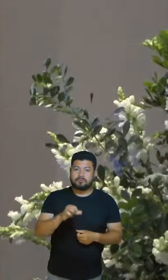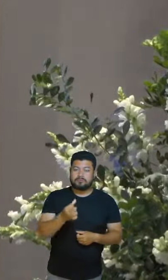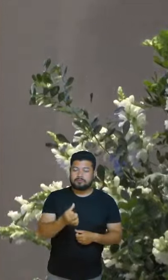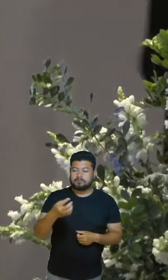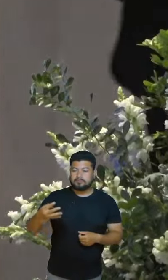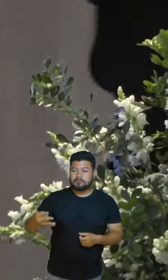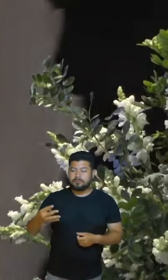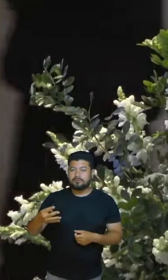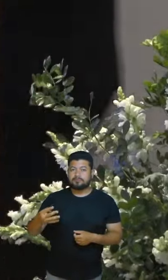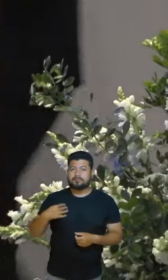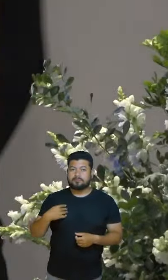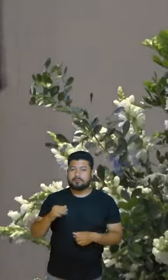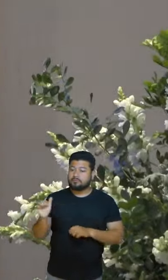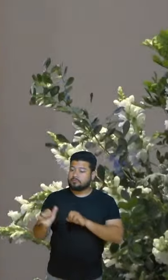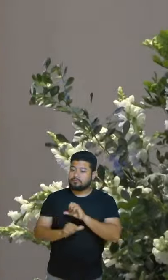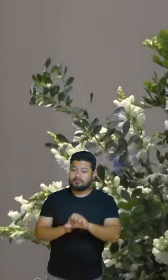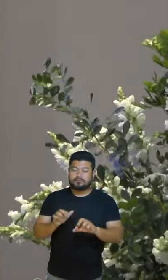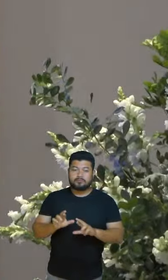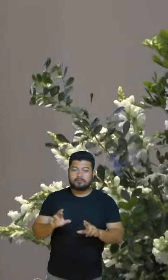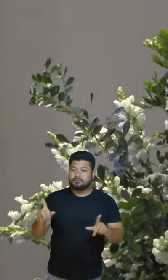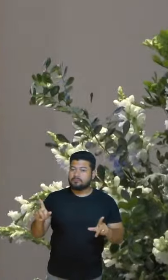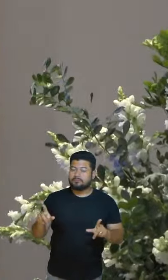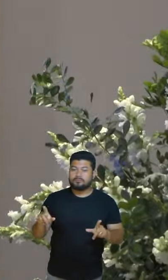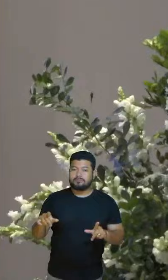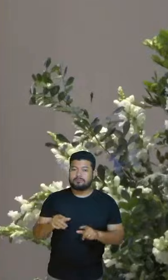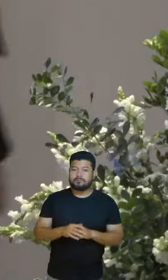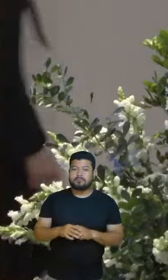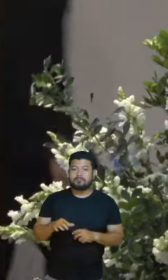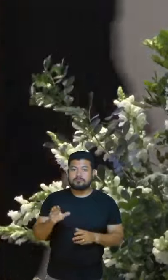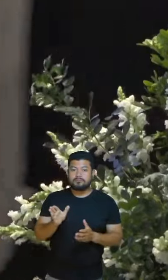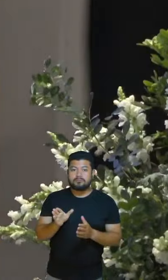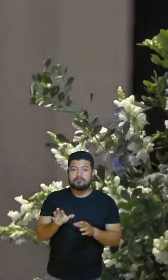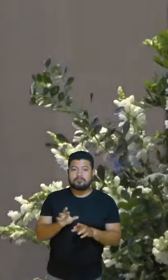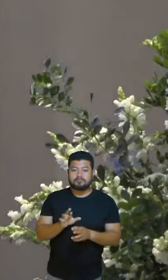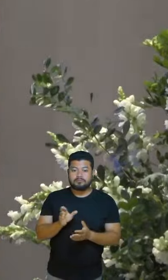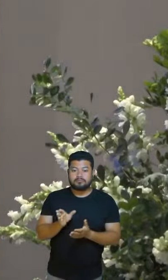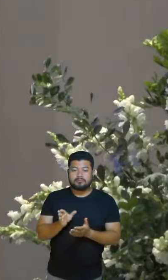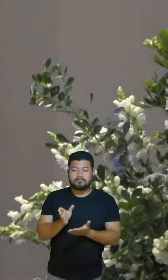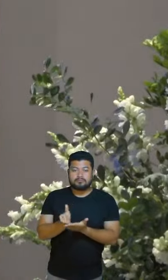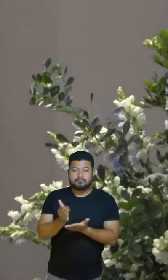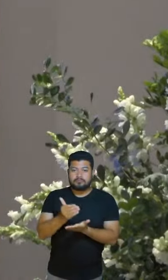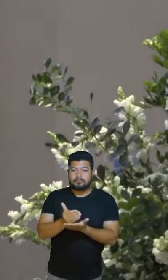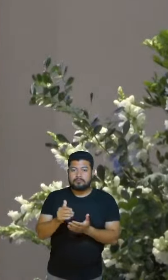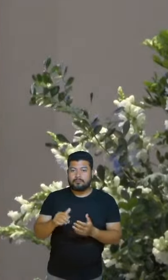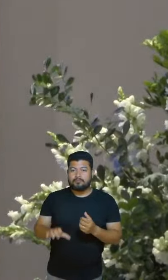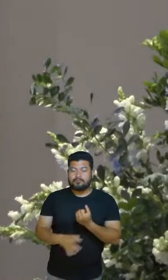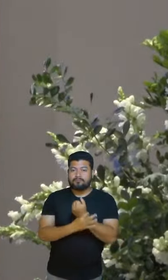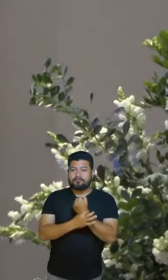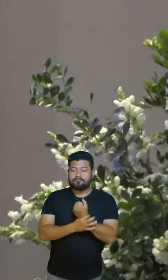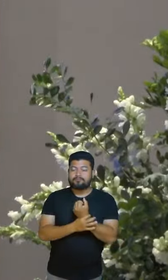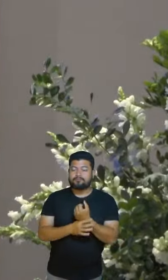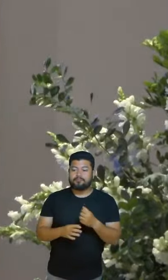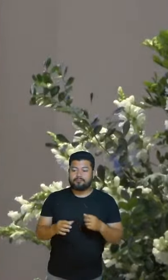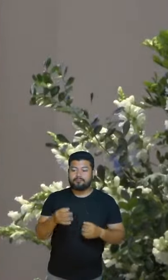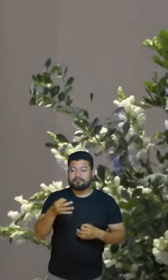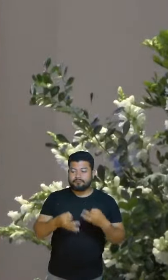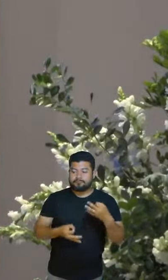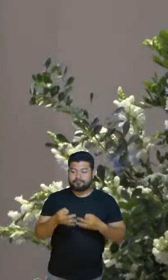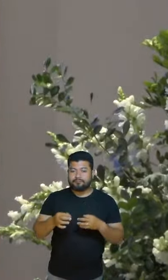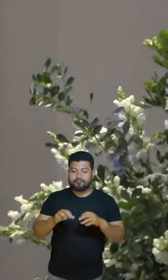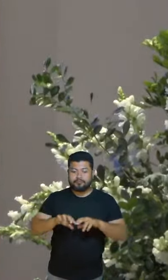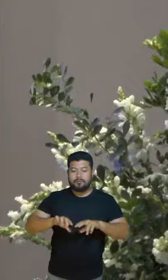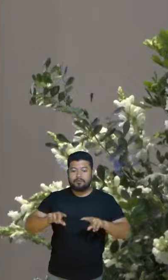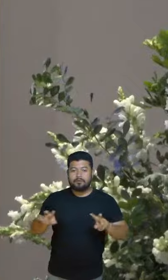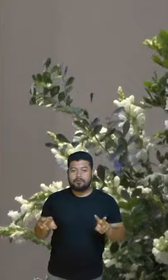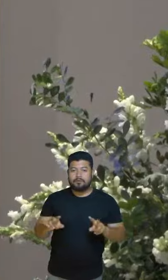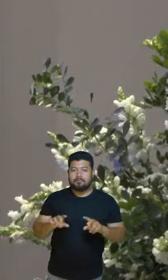parece que aquela essa divisão traz uma uma certa segurança jurídica para todos embora seja negável a importância né do Poder